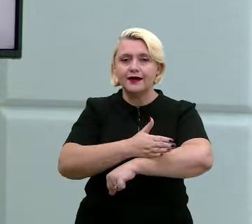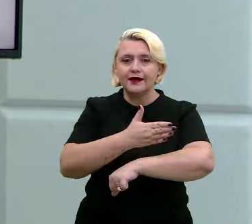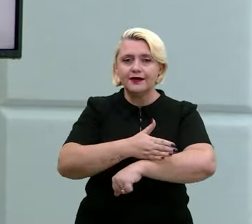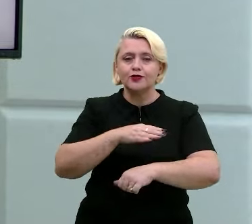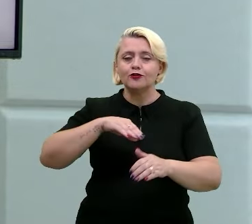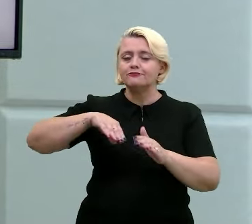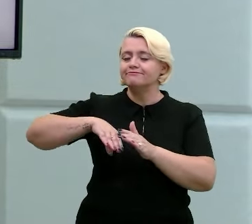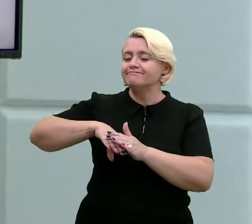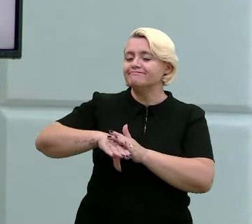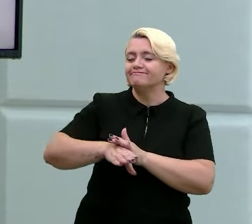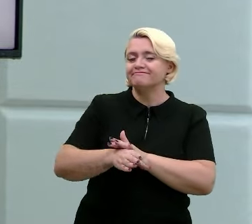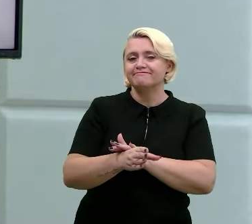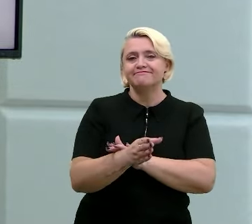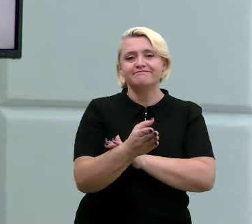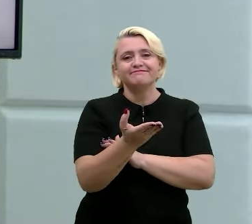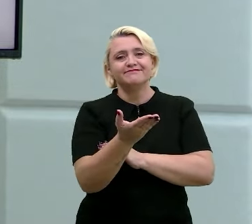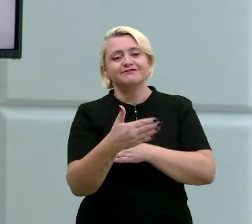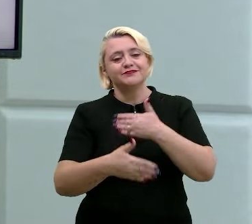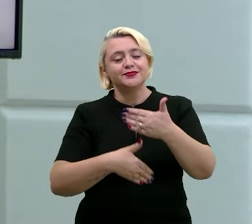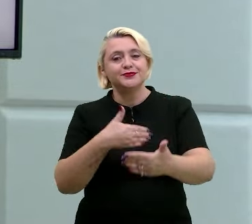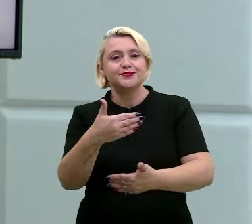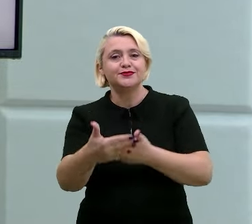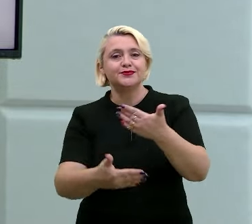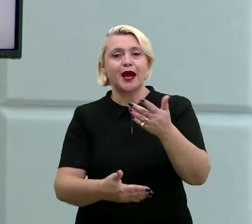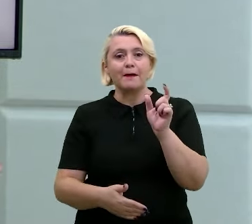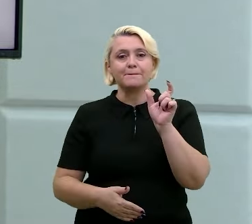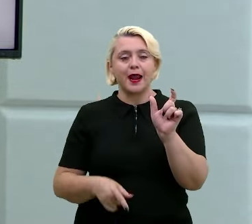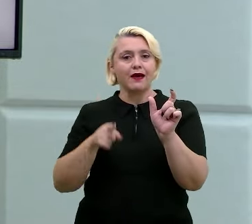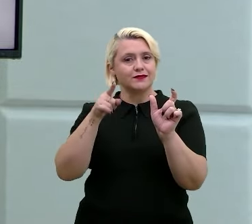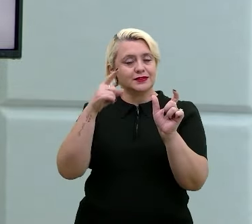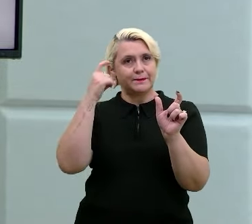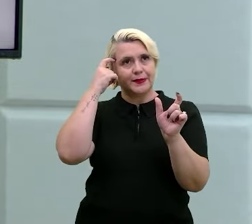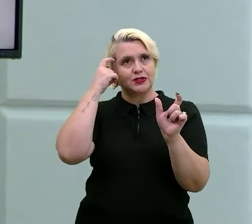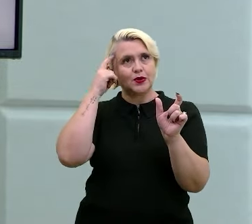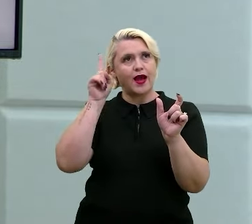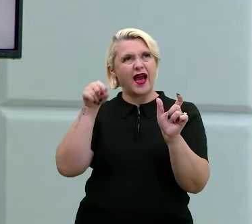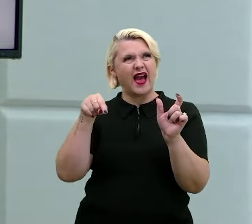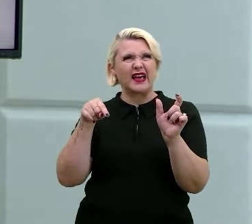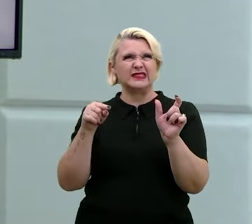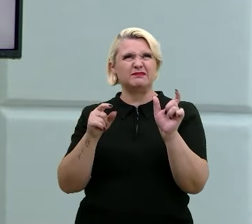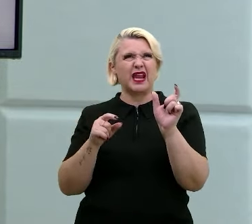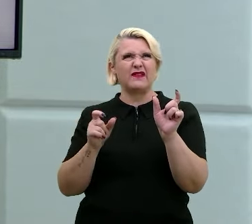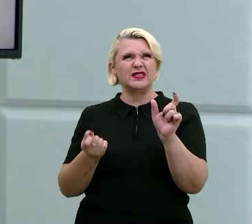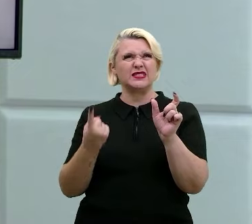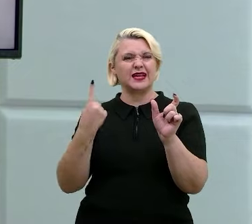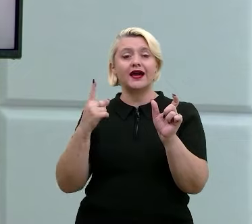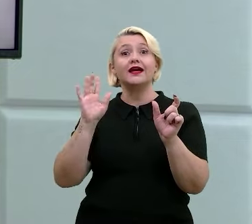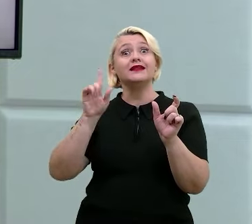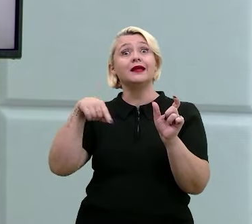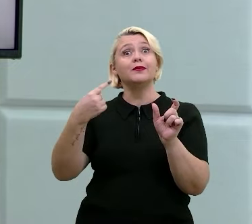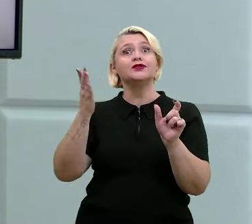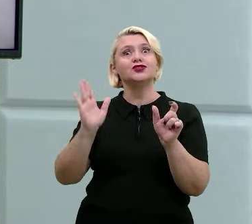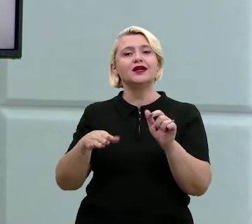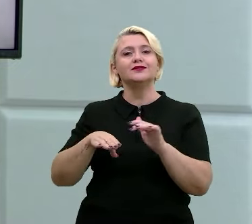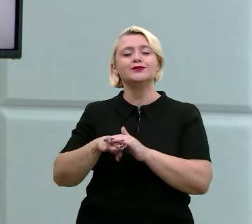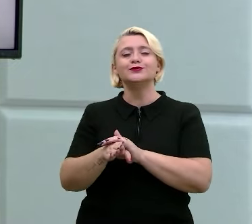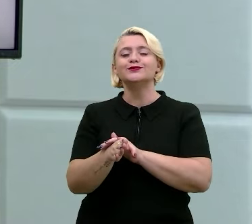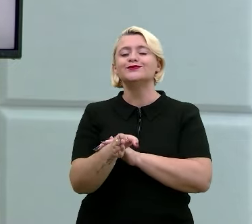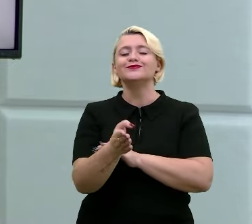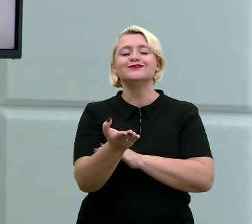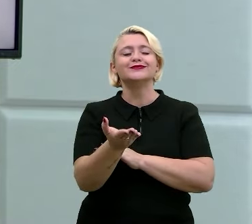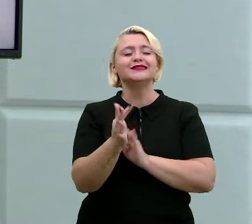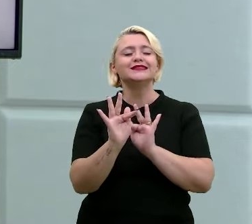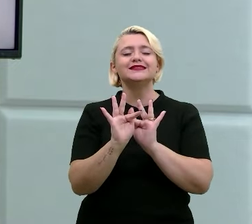tão comum, que aquela palavra que você achou que era estranha, de repente ela não é mais. Ficou fácil,